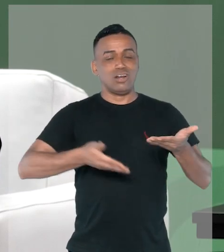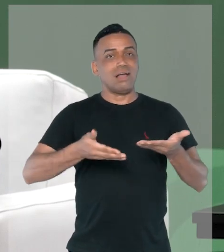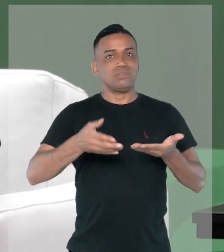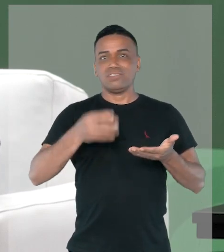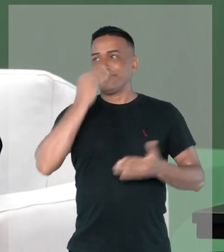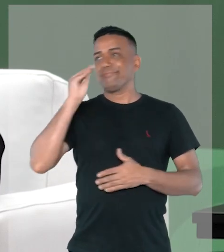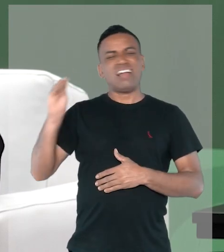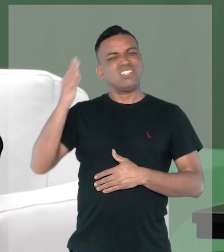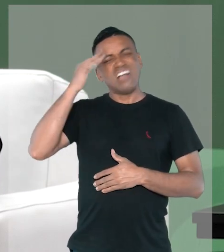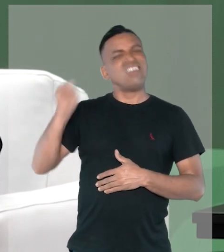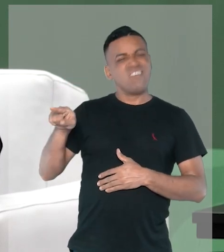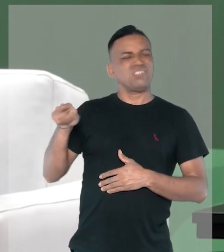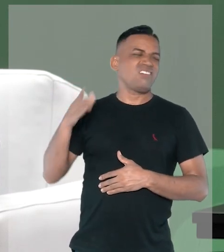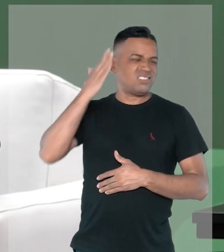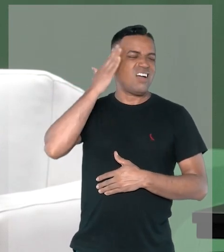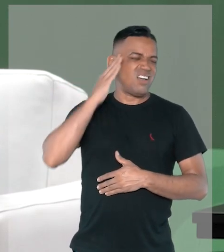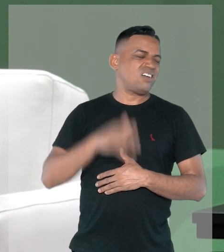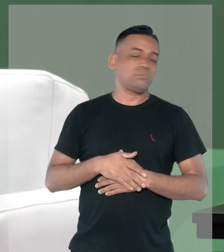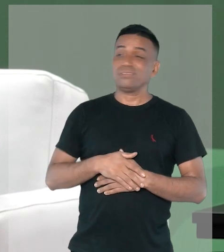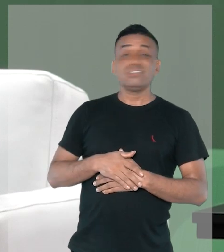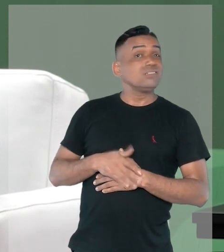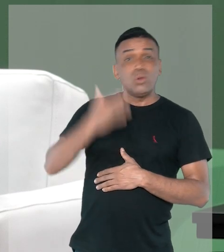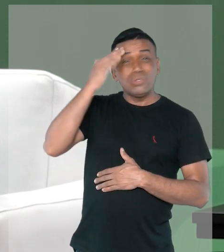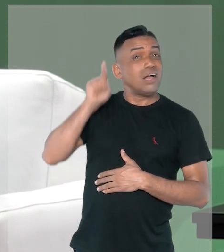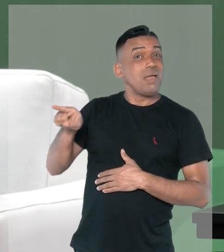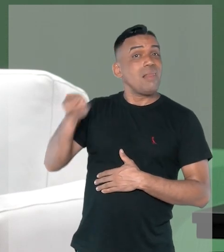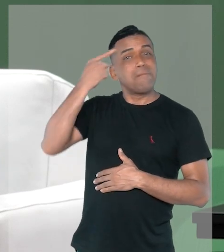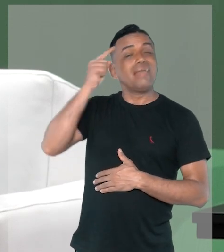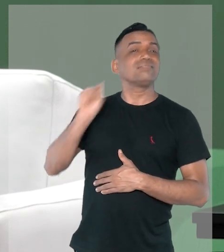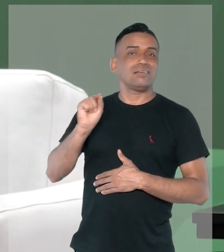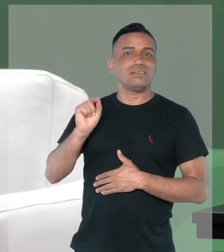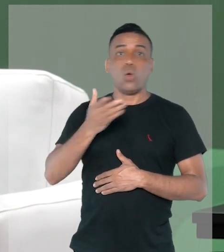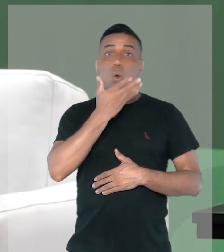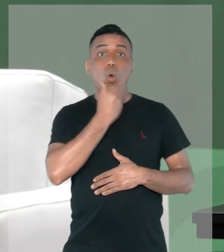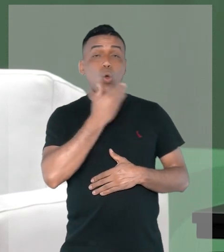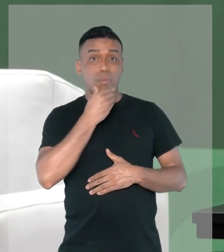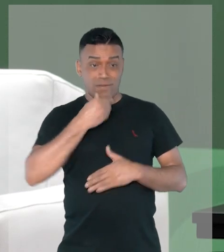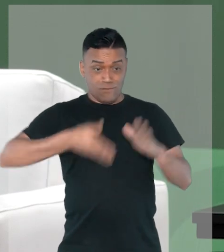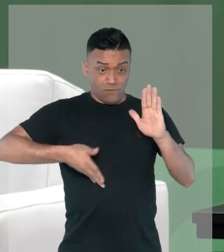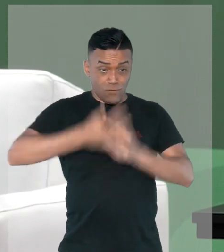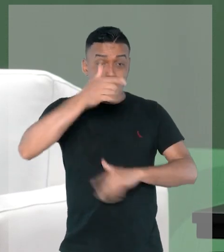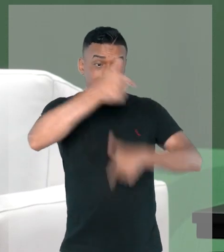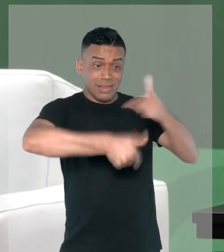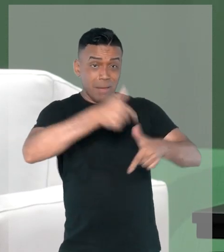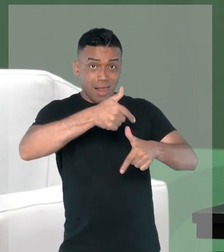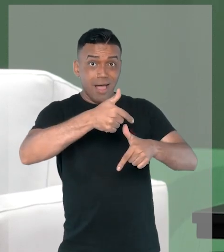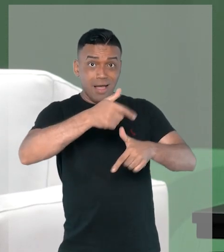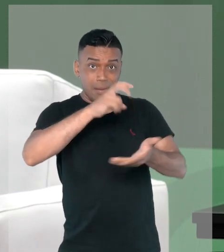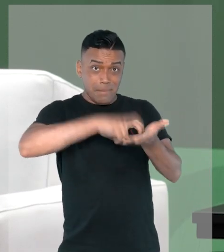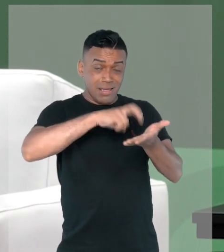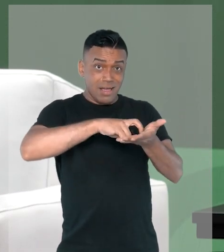não quer ouvir, porque fala, eu já sei o que você pensa. Você não sabe o que essa pessoa pensa. O homem que saiu da sua casa de manhã não é o mesmo homem que voltou de